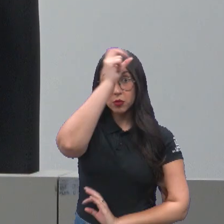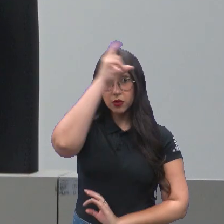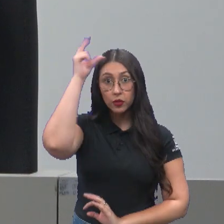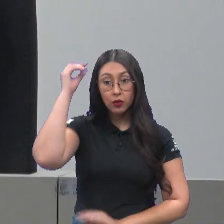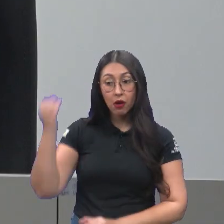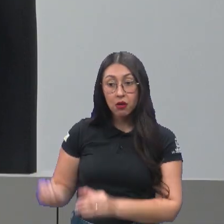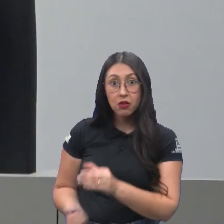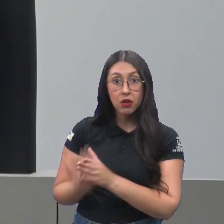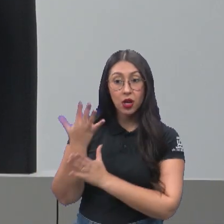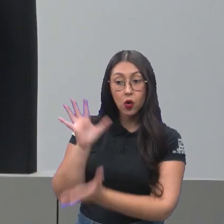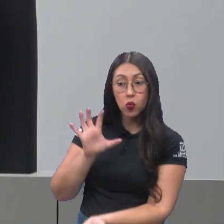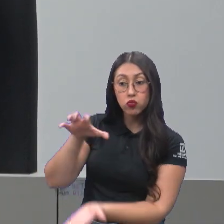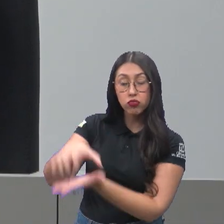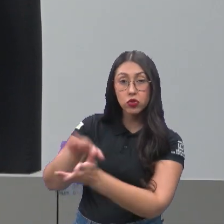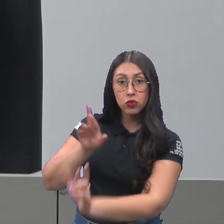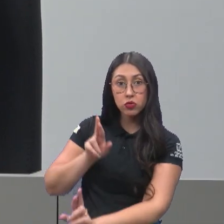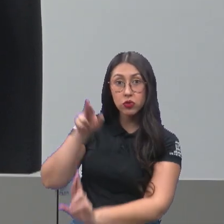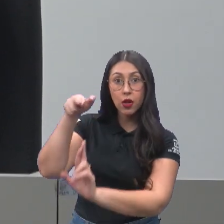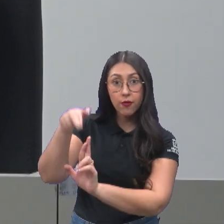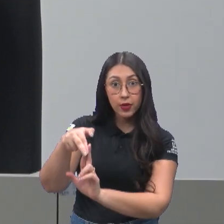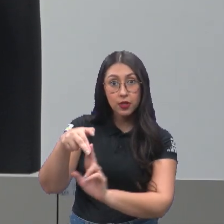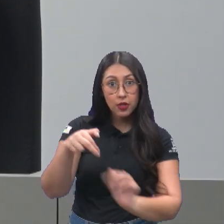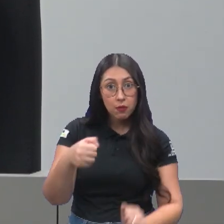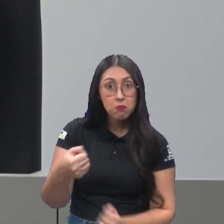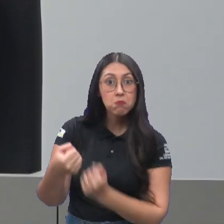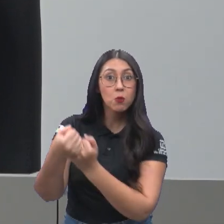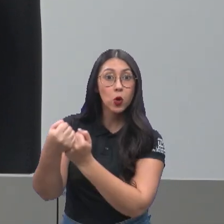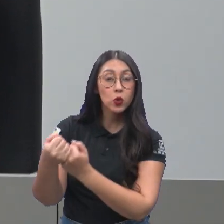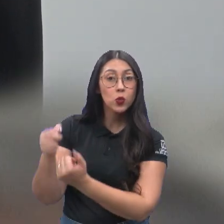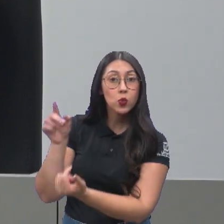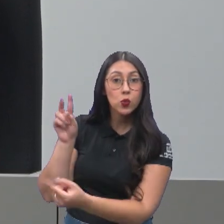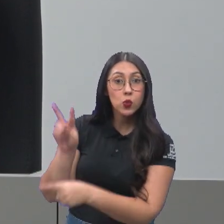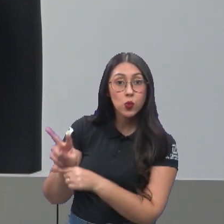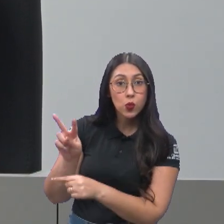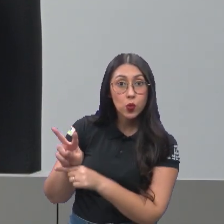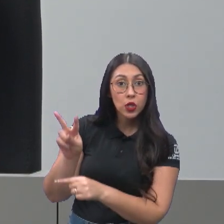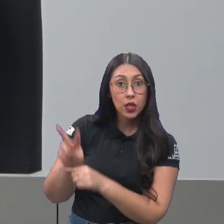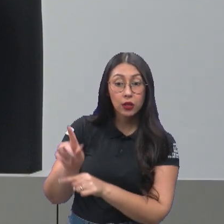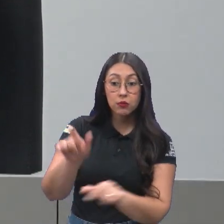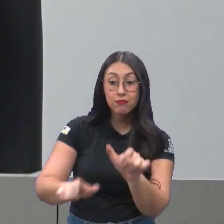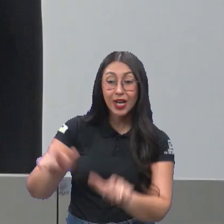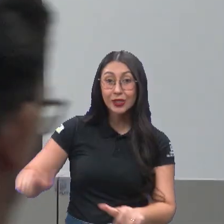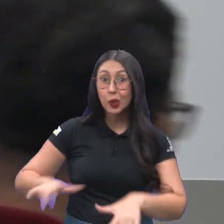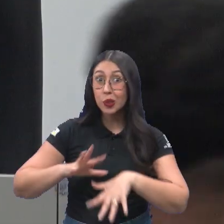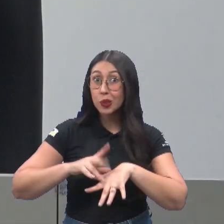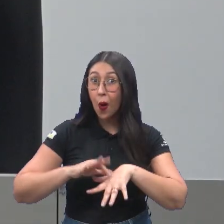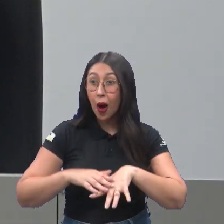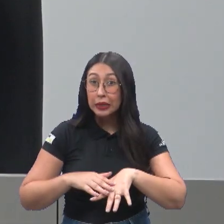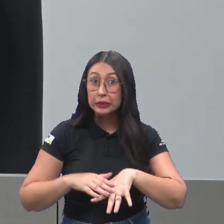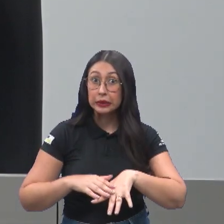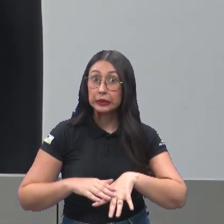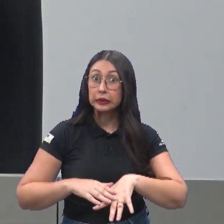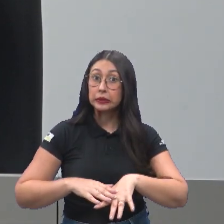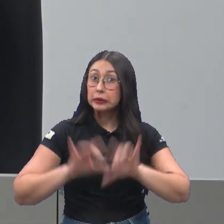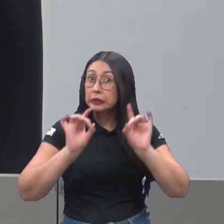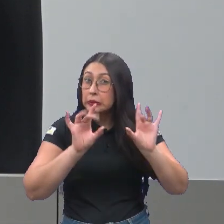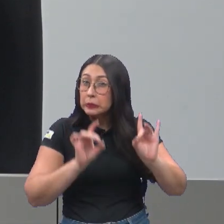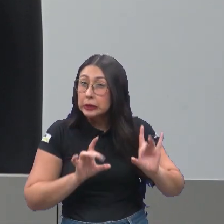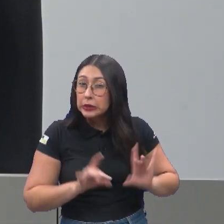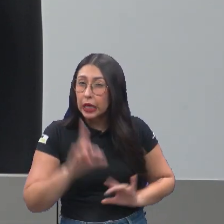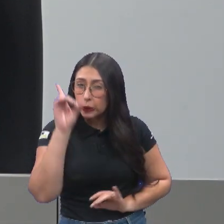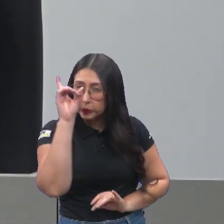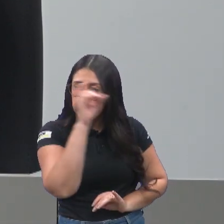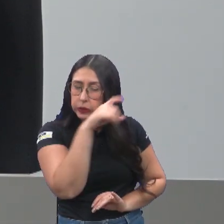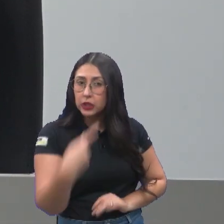Municipal de Referência em assistência às pessoas com doenças raras no município de São José dos Campos. Rito